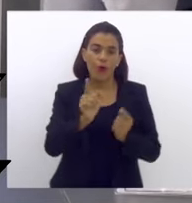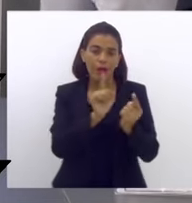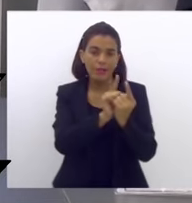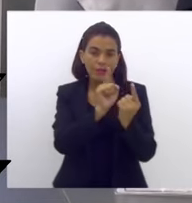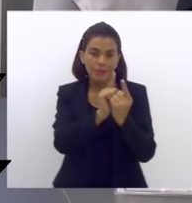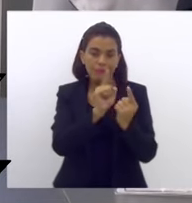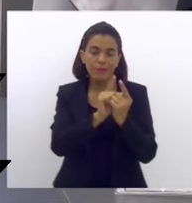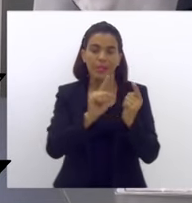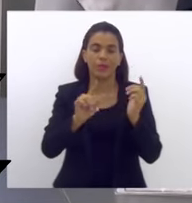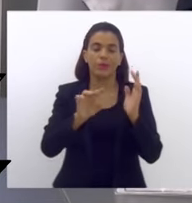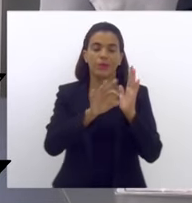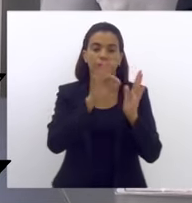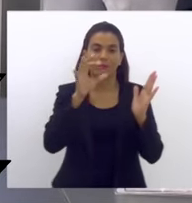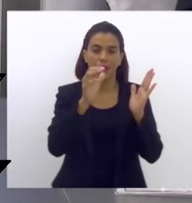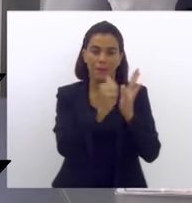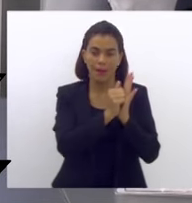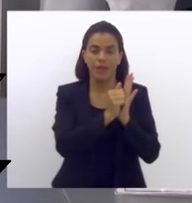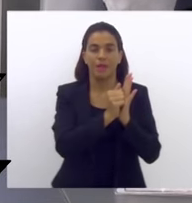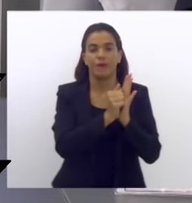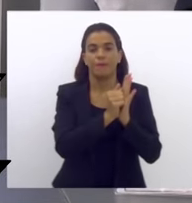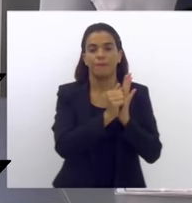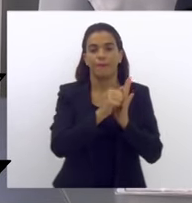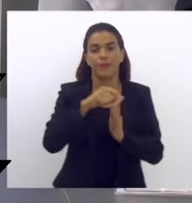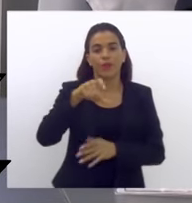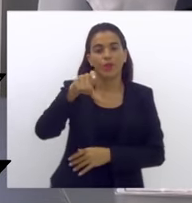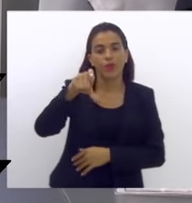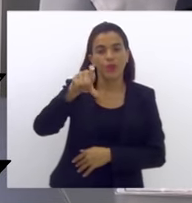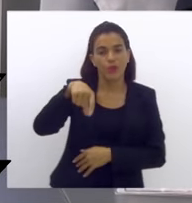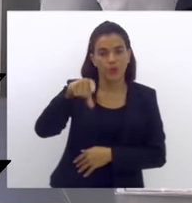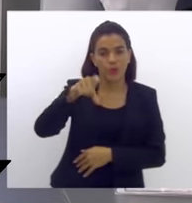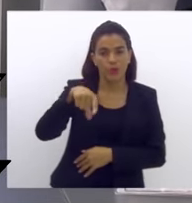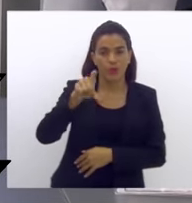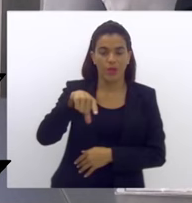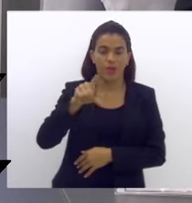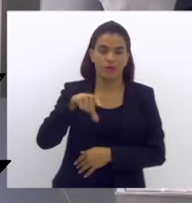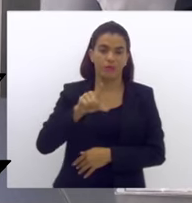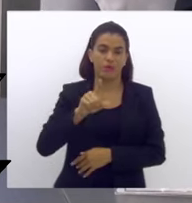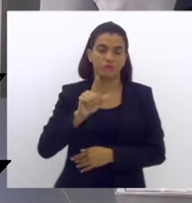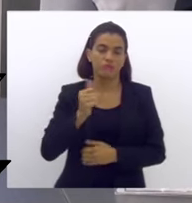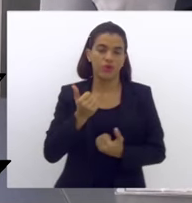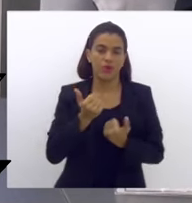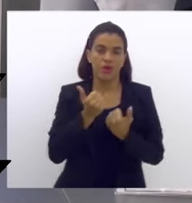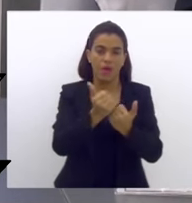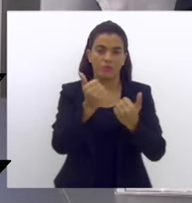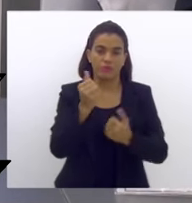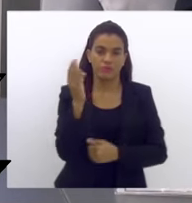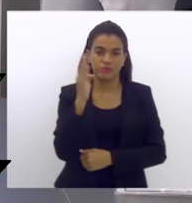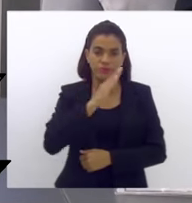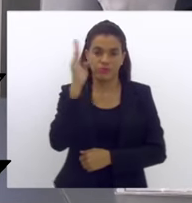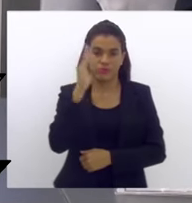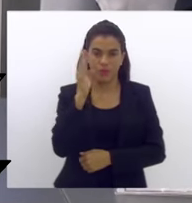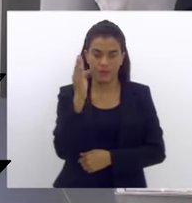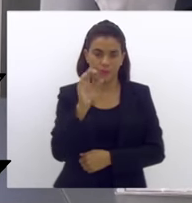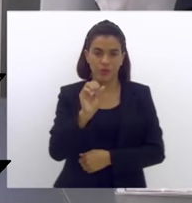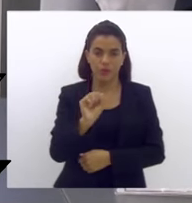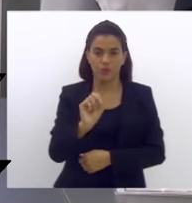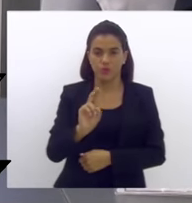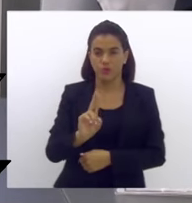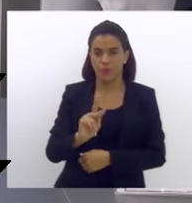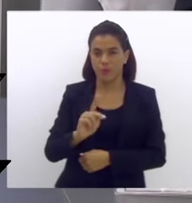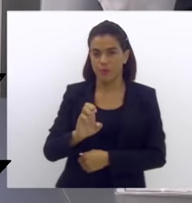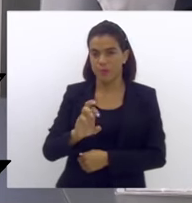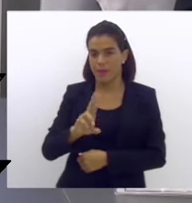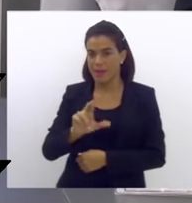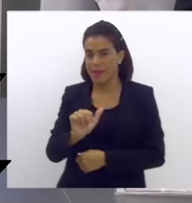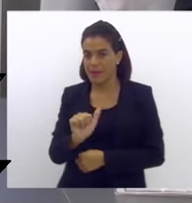cadastramento distribuições do cartões de auxílio emergencial no estado do Rio de Janeiro no estado programa supera Rio criado pela lei